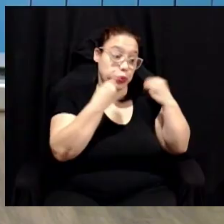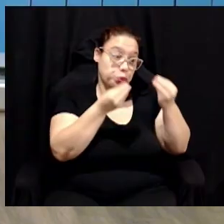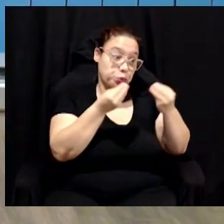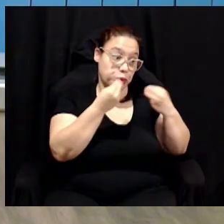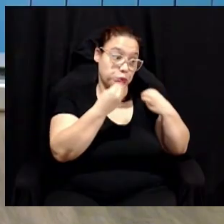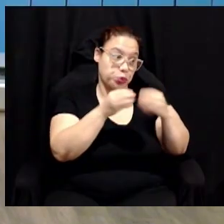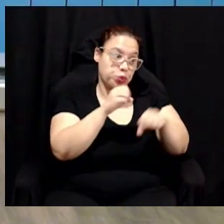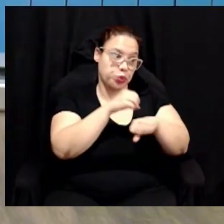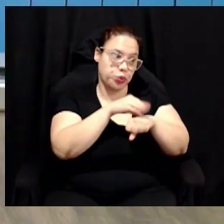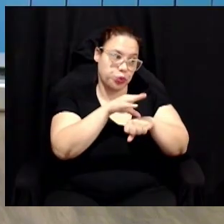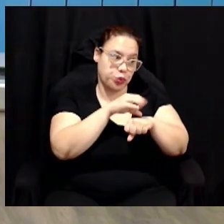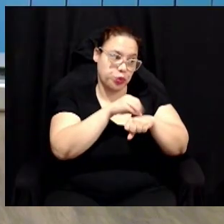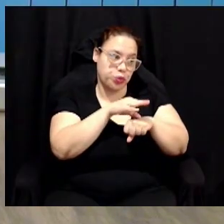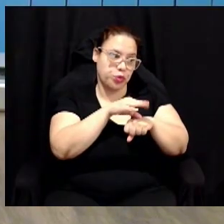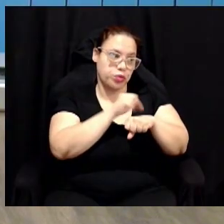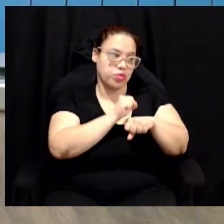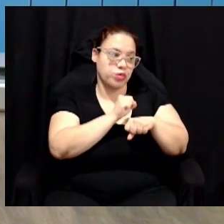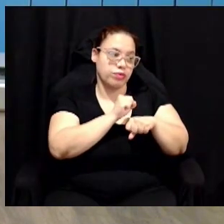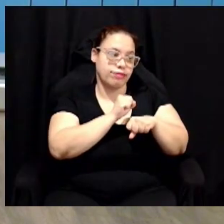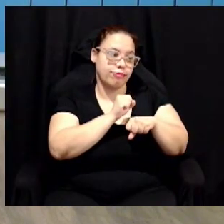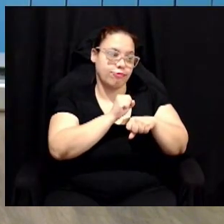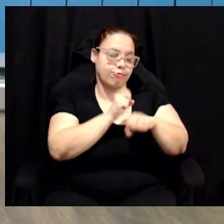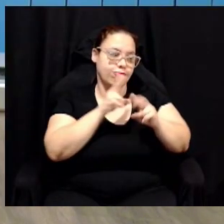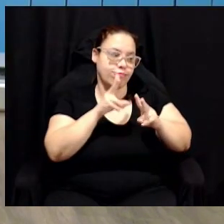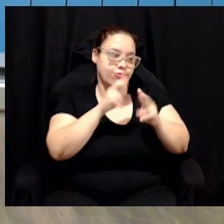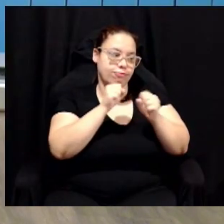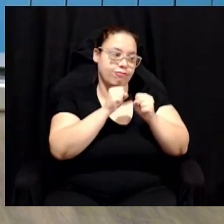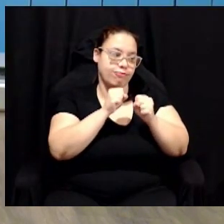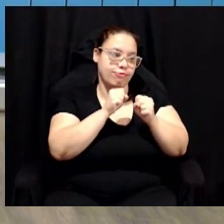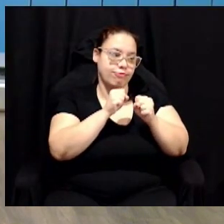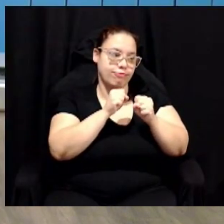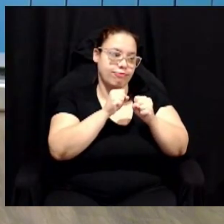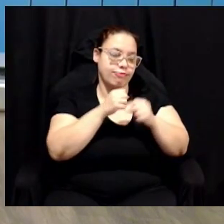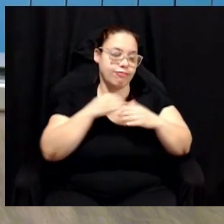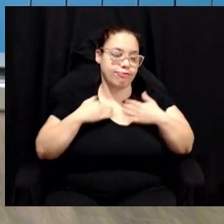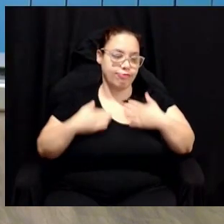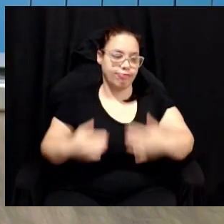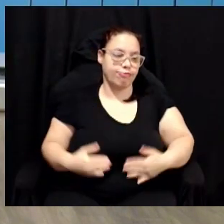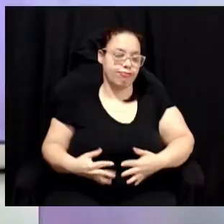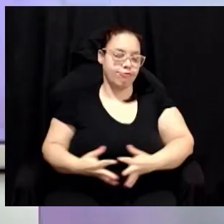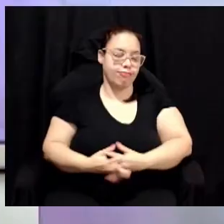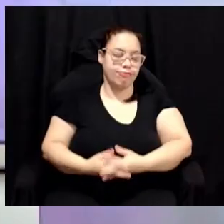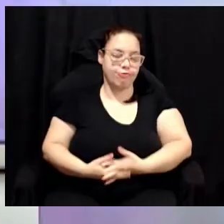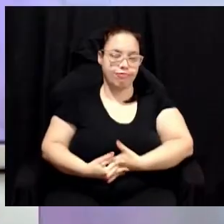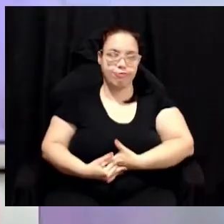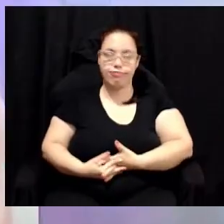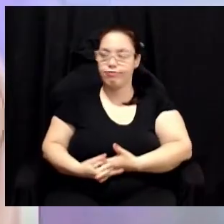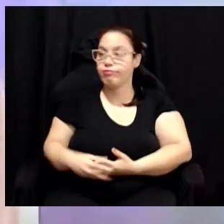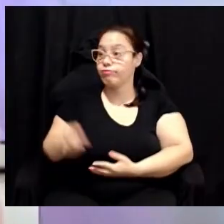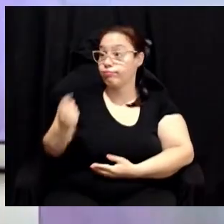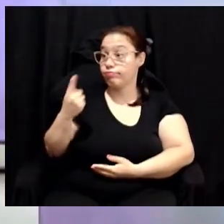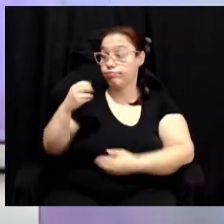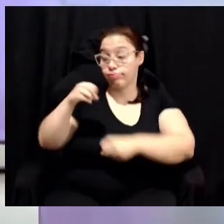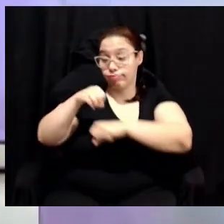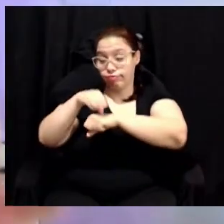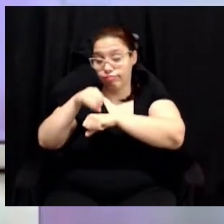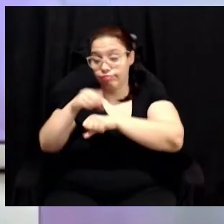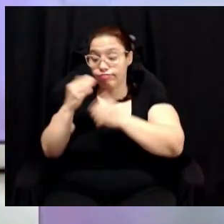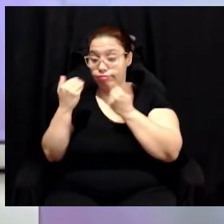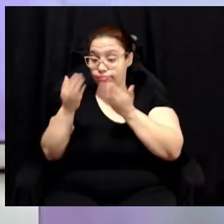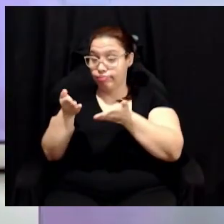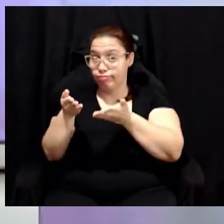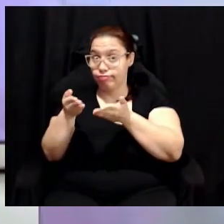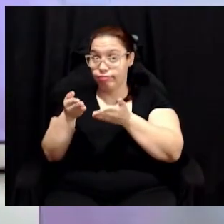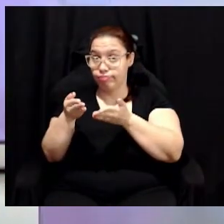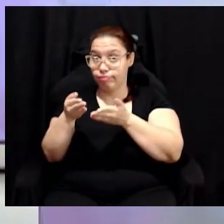passar umas dicas para que elas possam fortalecer o sistema imunológico? A primeira dica que eu tenho para vocês é o